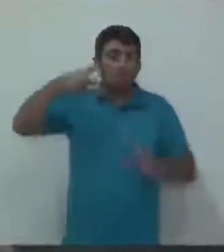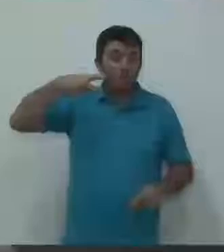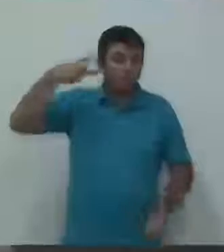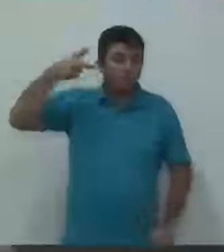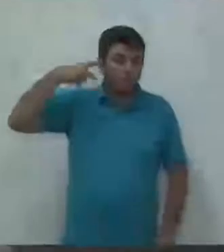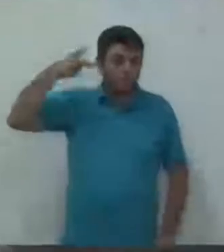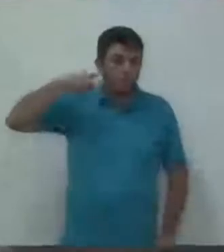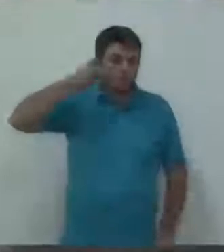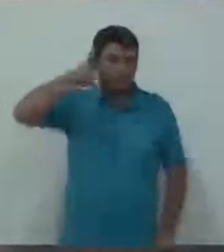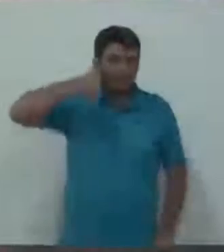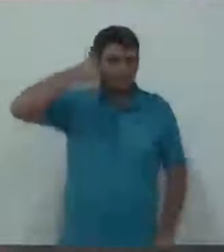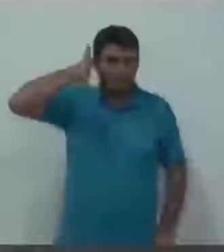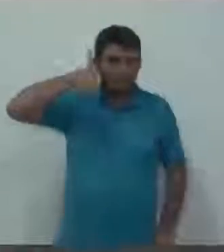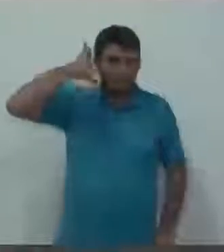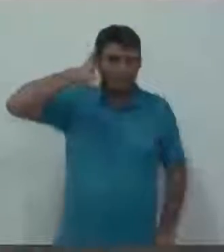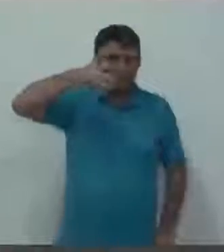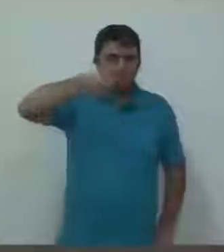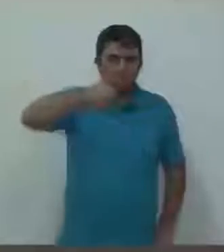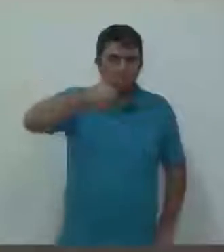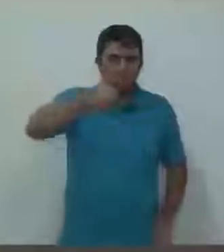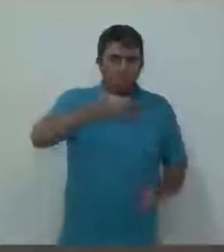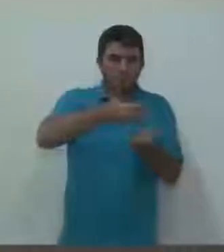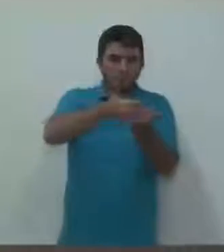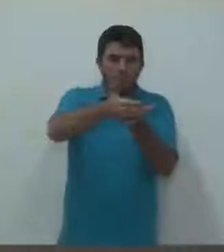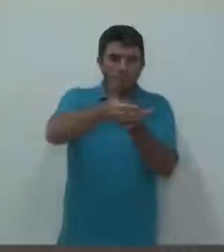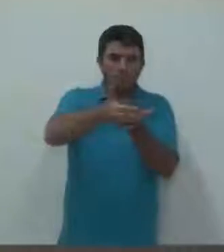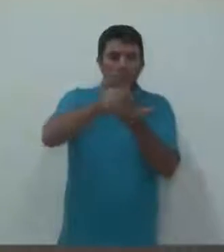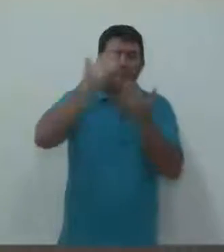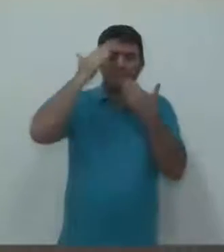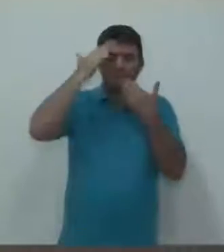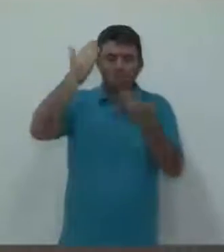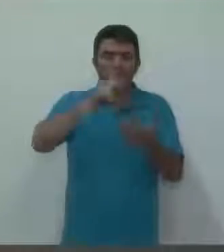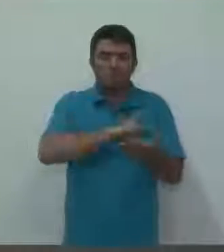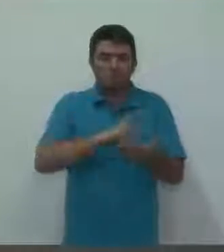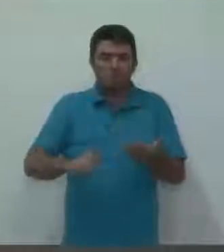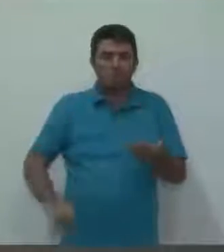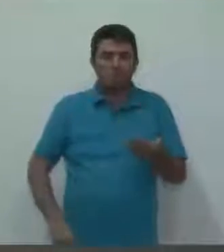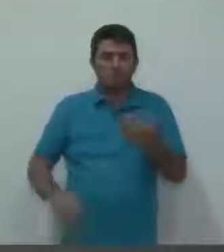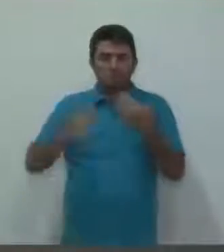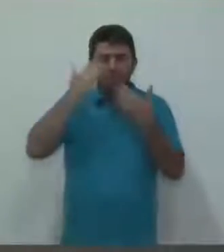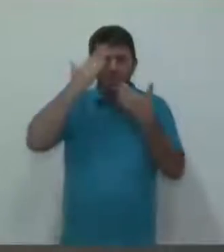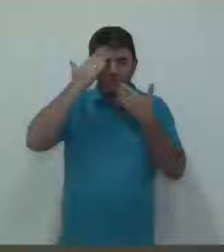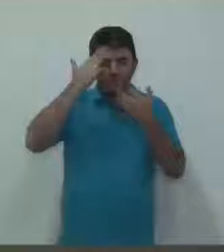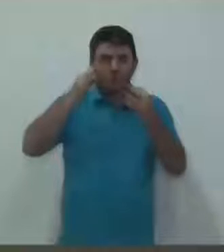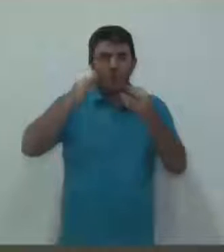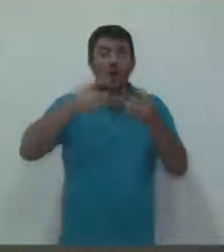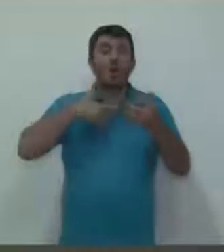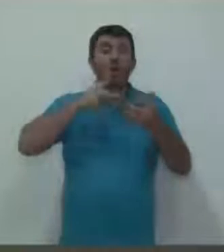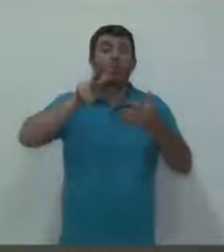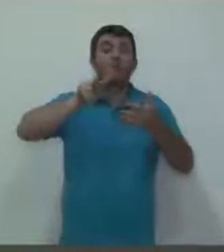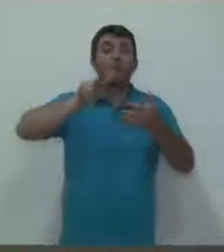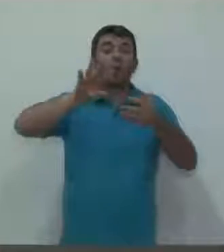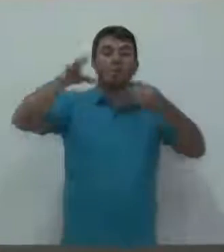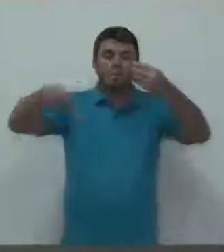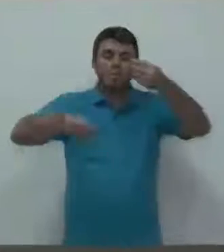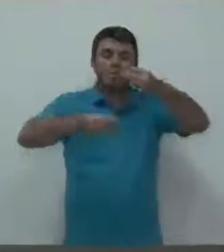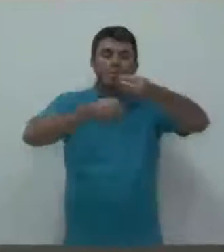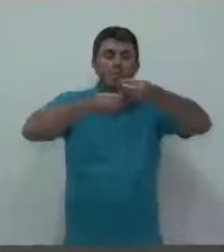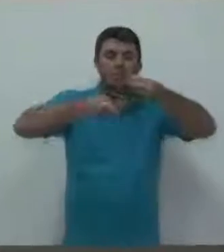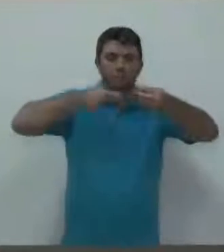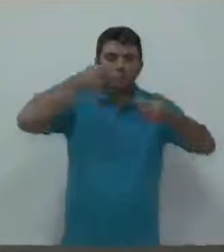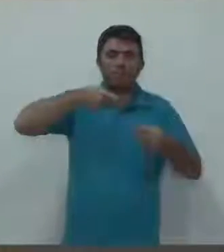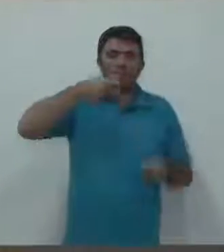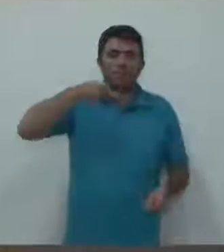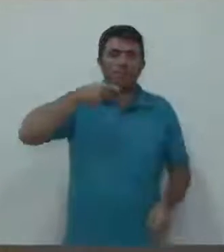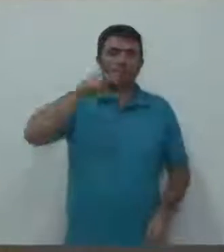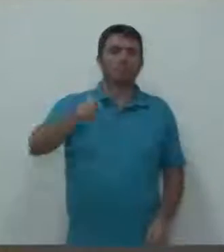Obrigado, senhor presidente. Obrigado a todos. Vamos lá, complementando. Acho que os vereadores que me antecederam já falaram a respeito, mas só para